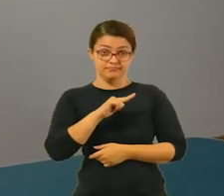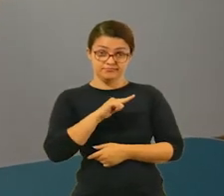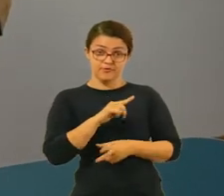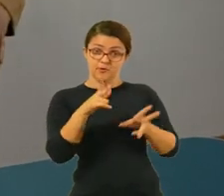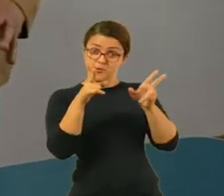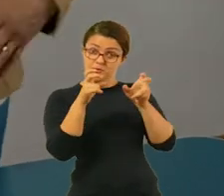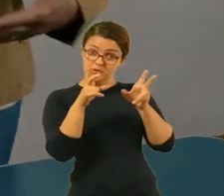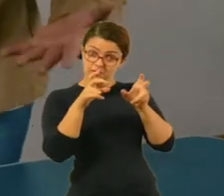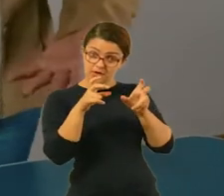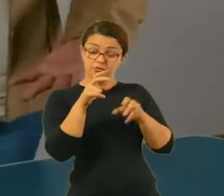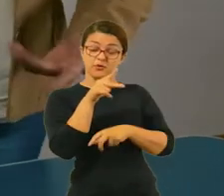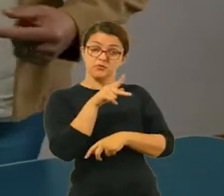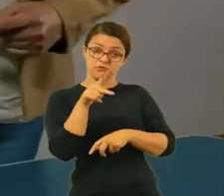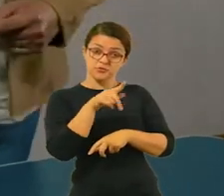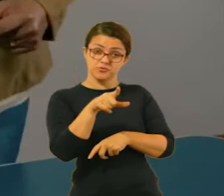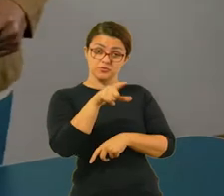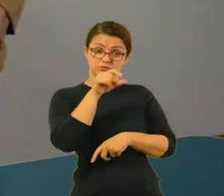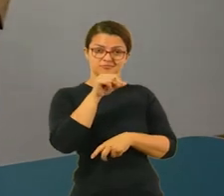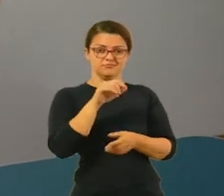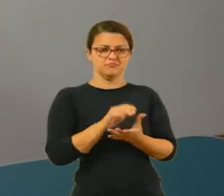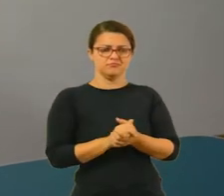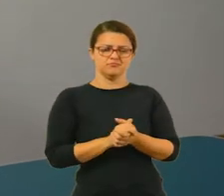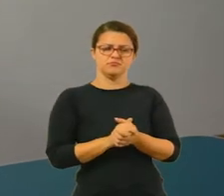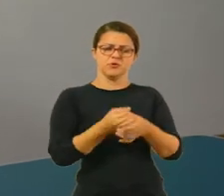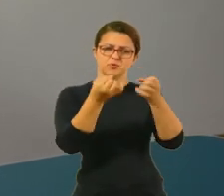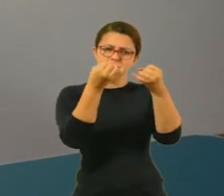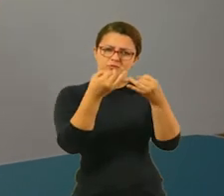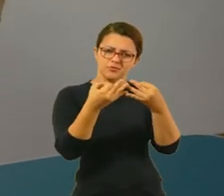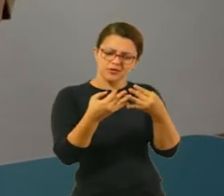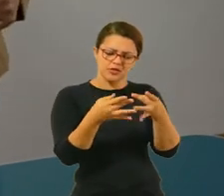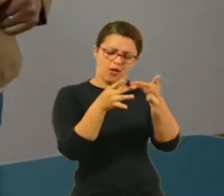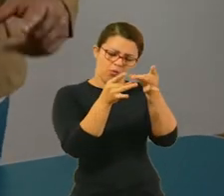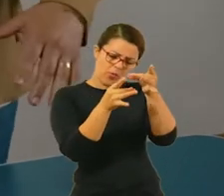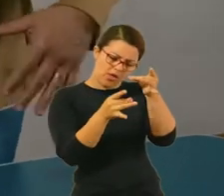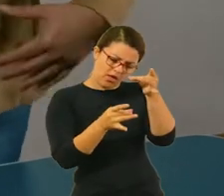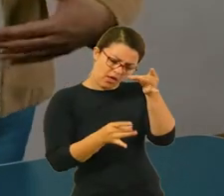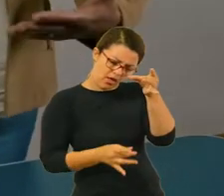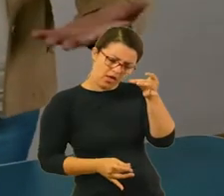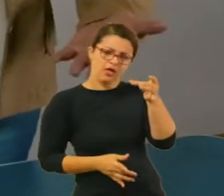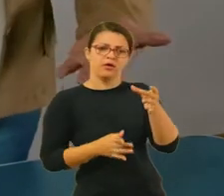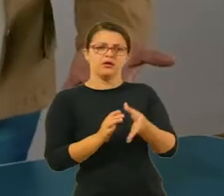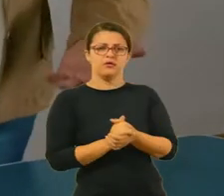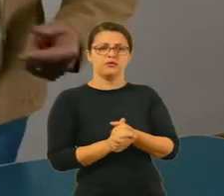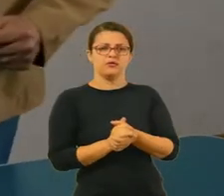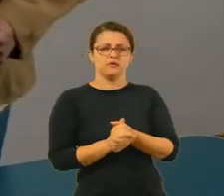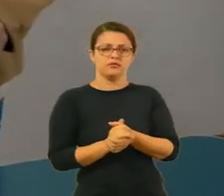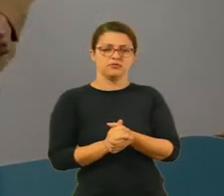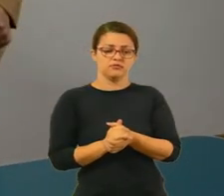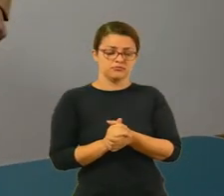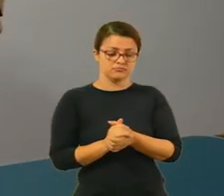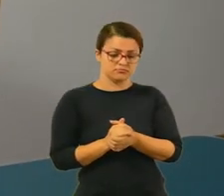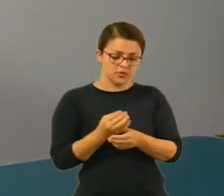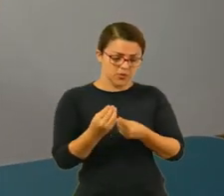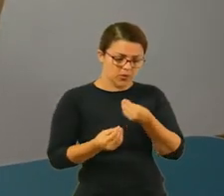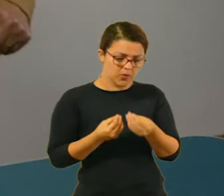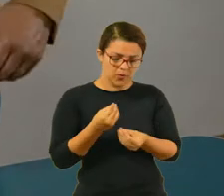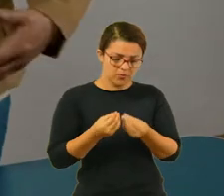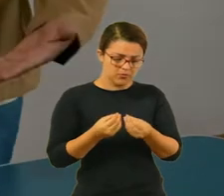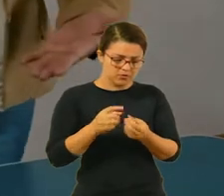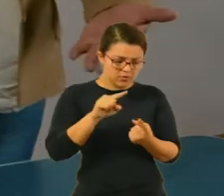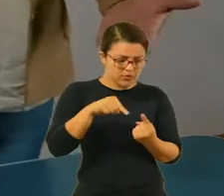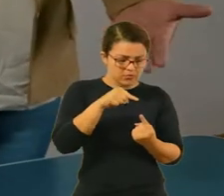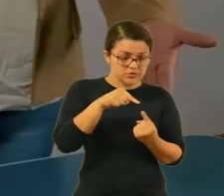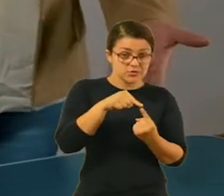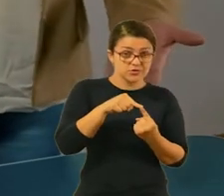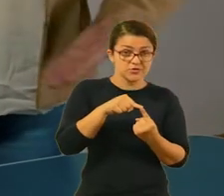um tema que o professor escolheu, tem toda uma descrição do que é para fazer com a criança e aí embaixo também